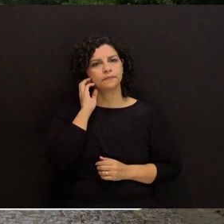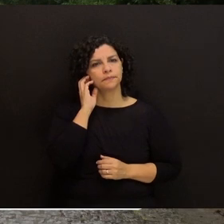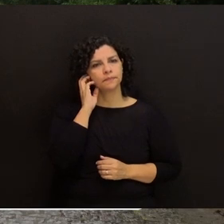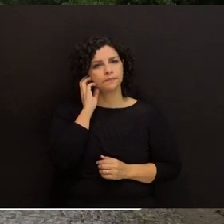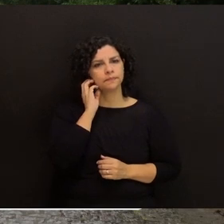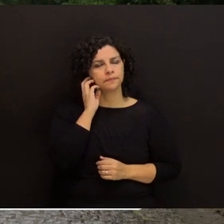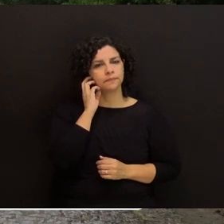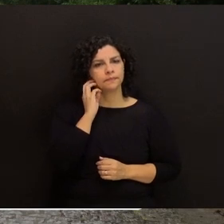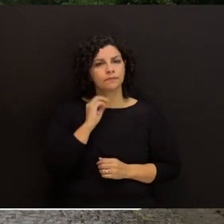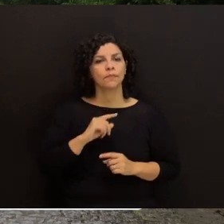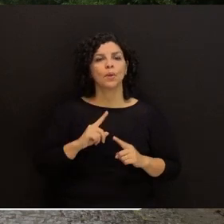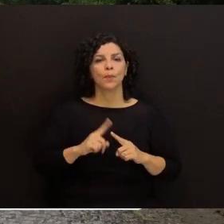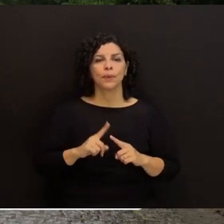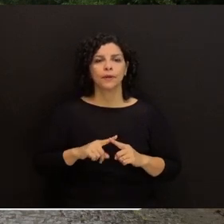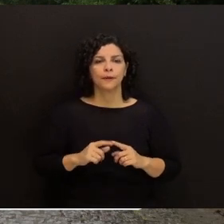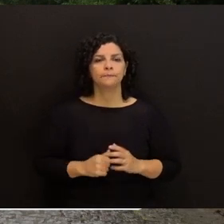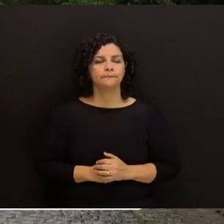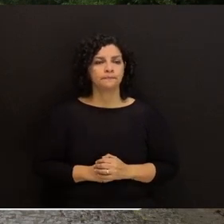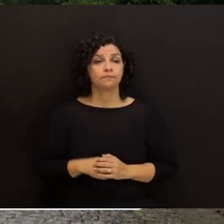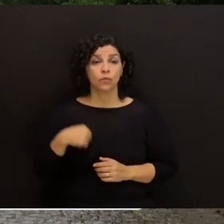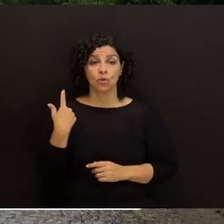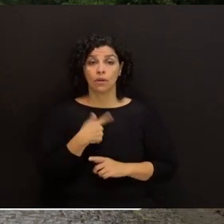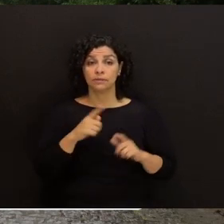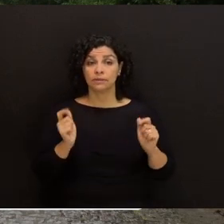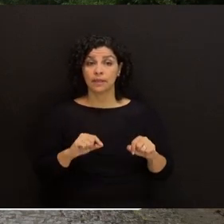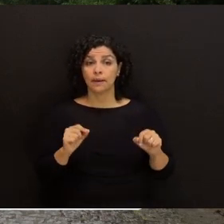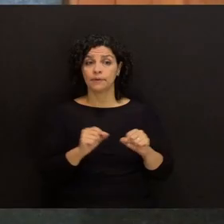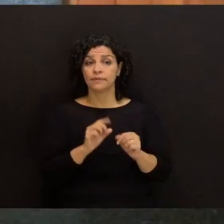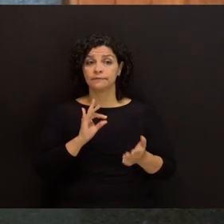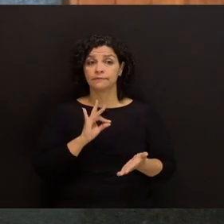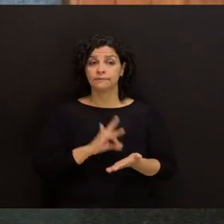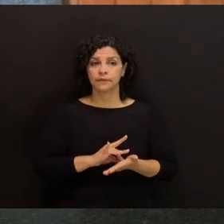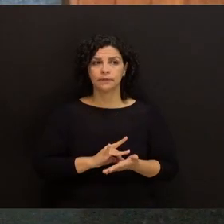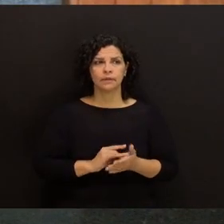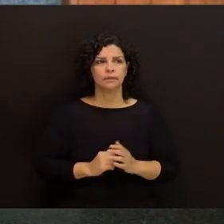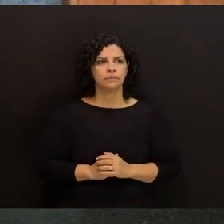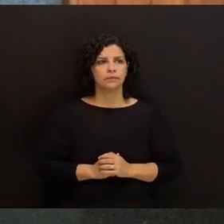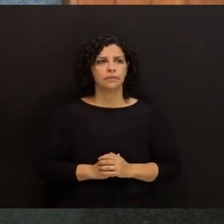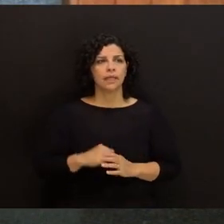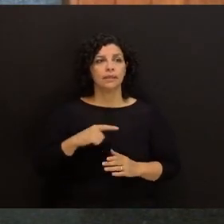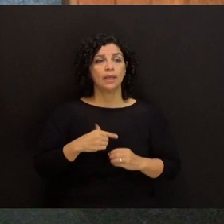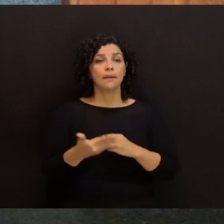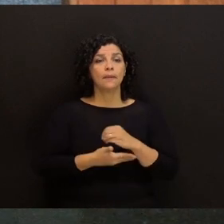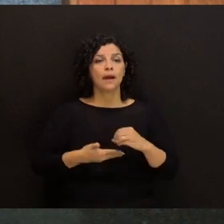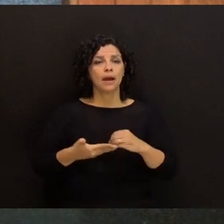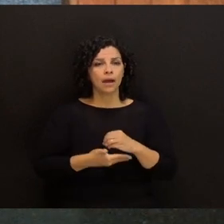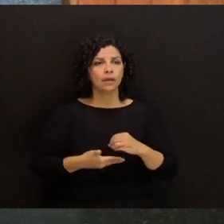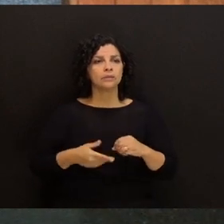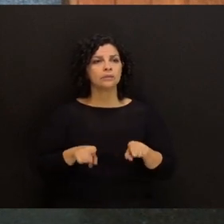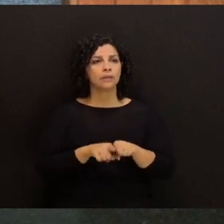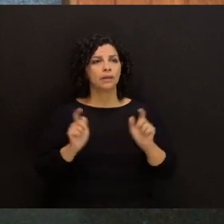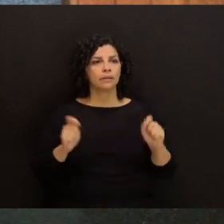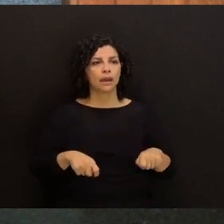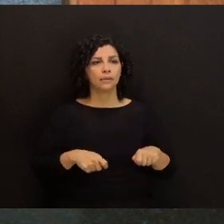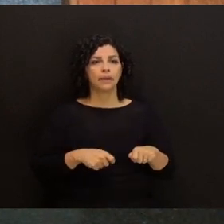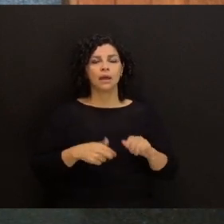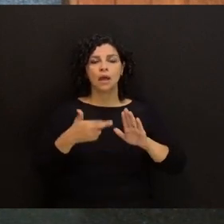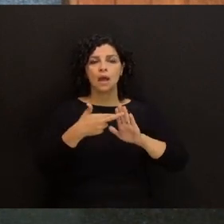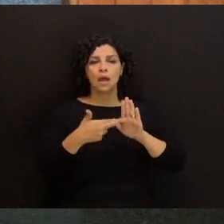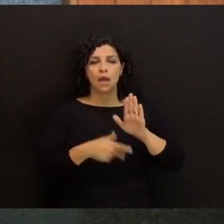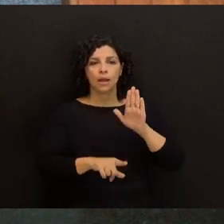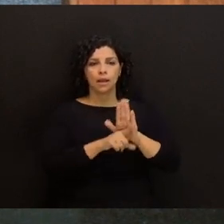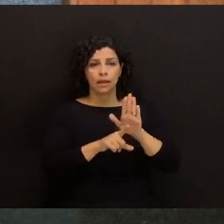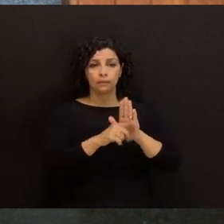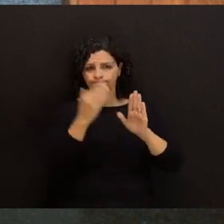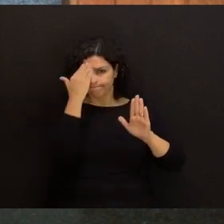para que nós possamos realmente ter fundamentos e poder exigir cumprimento desta